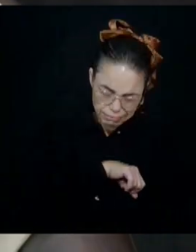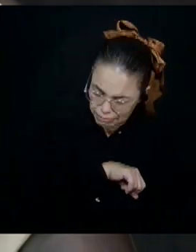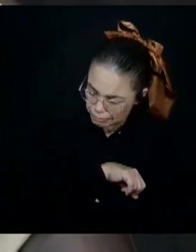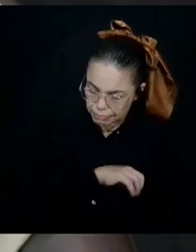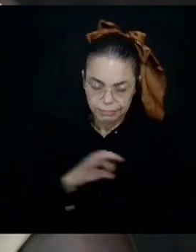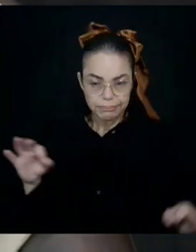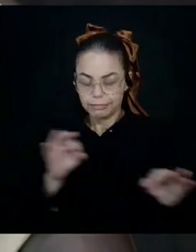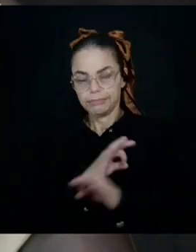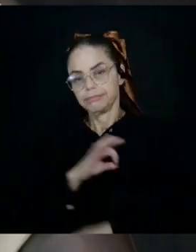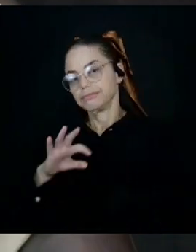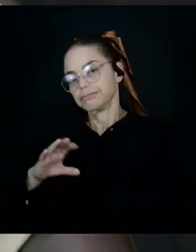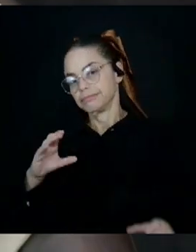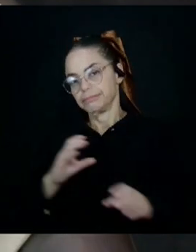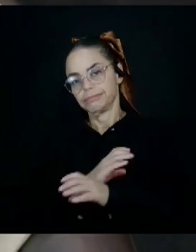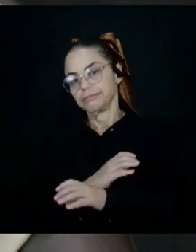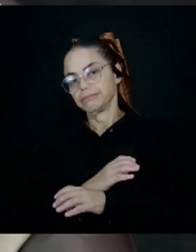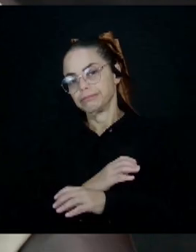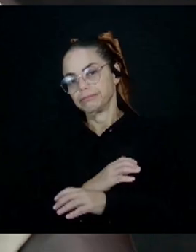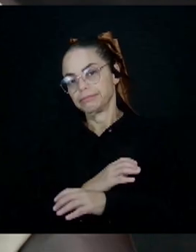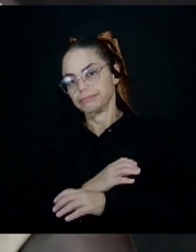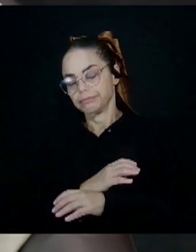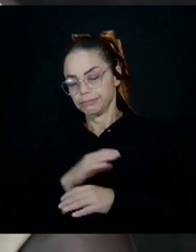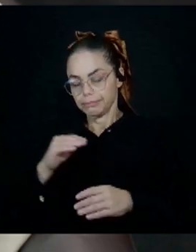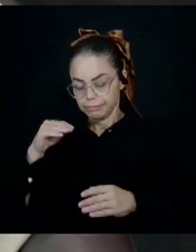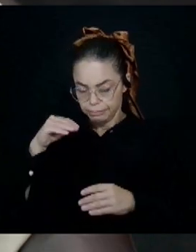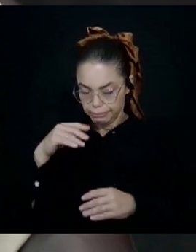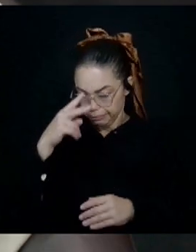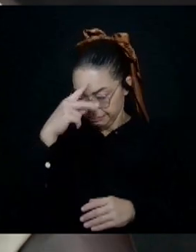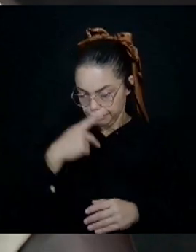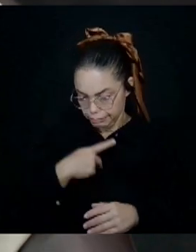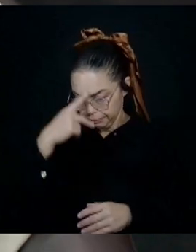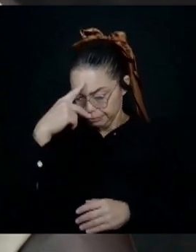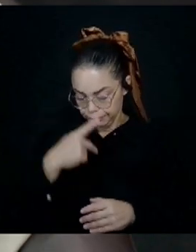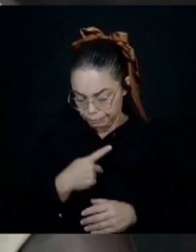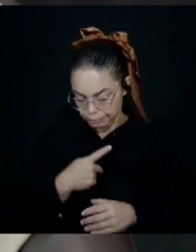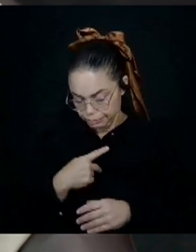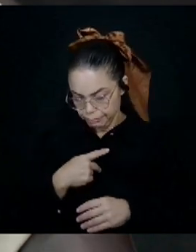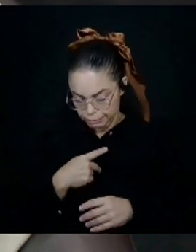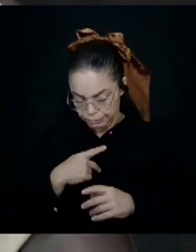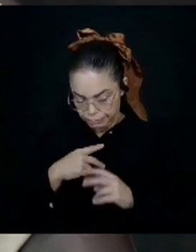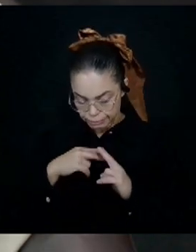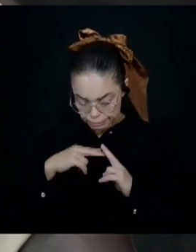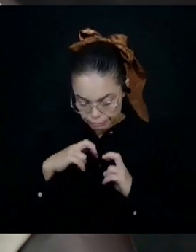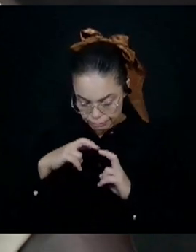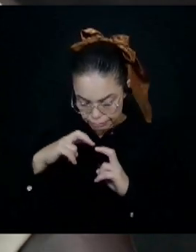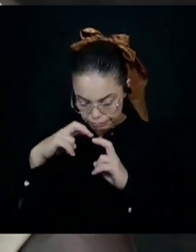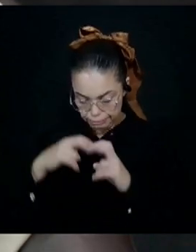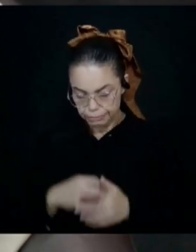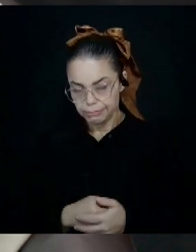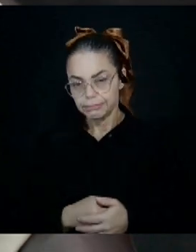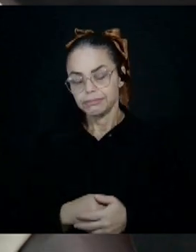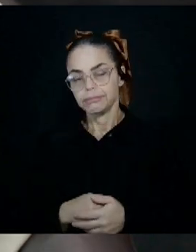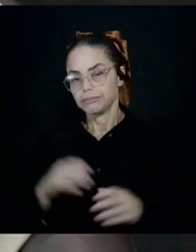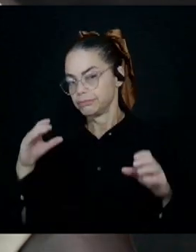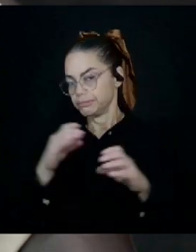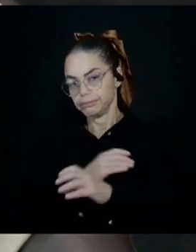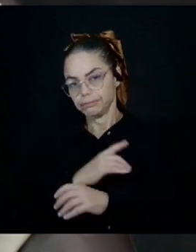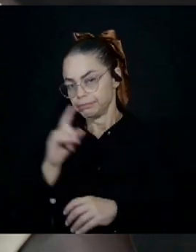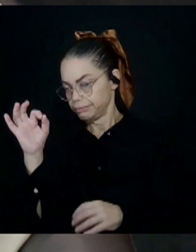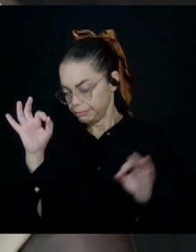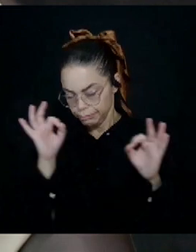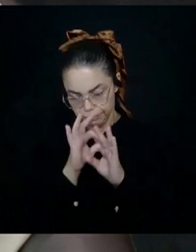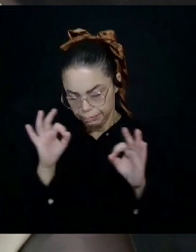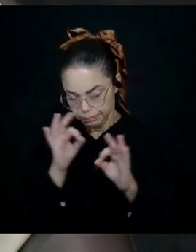estiver olhando para dentro, né, e nesse sentido,